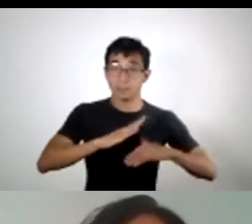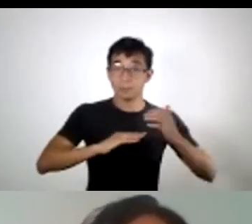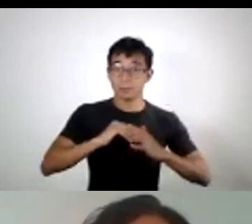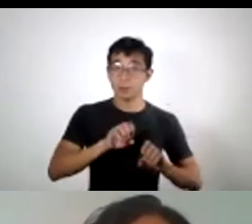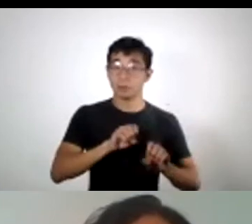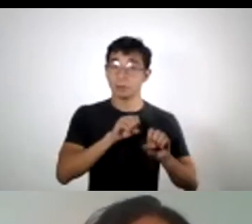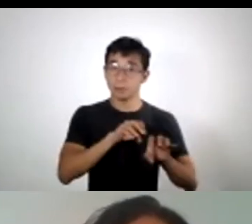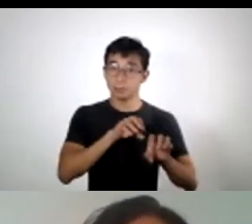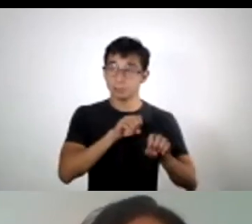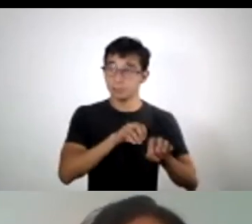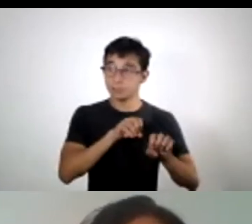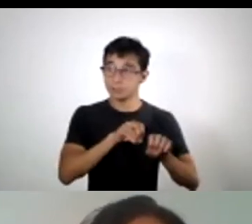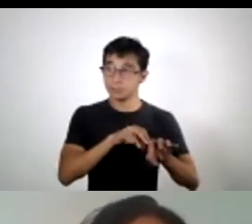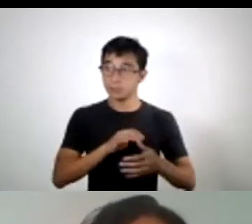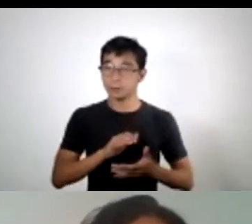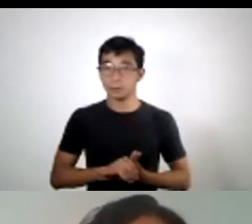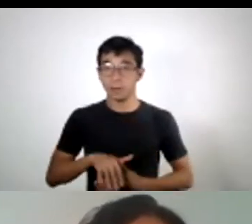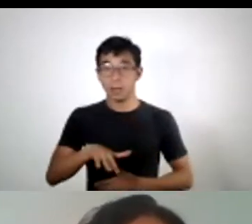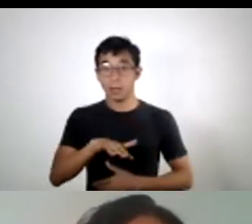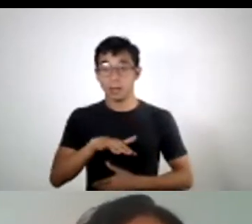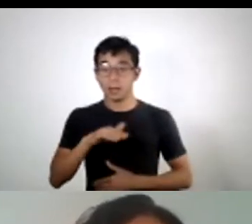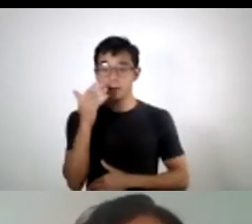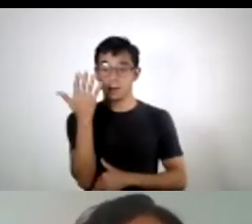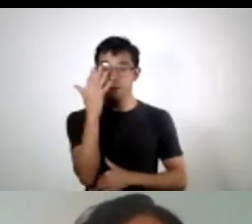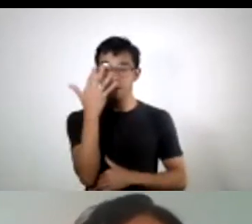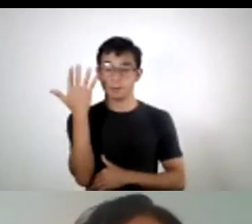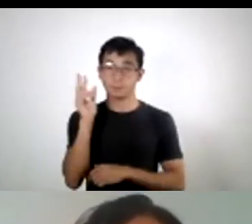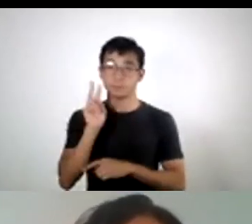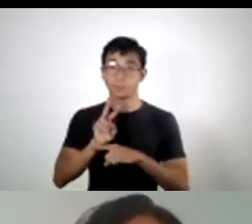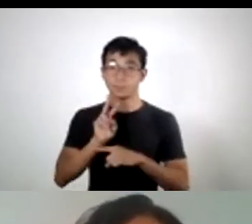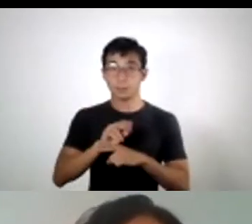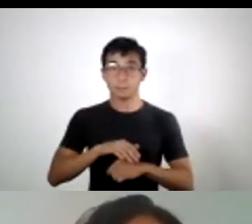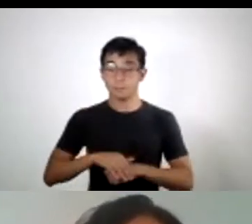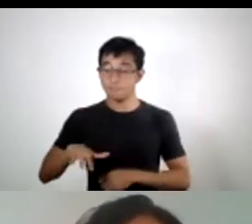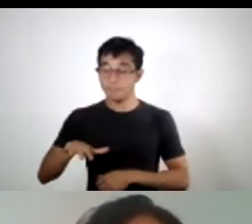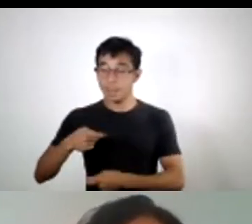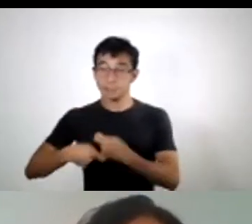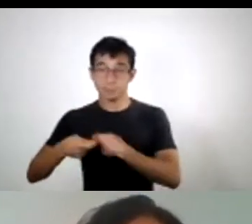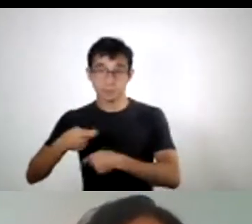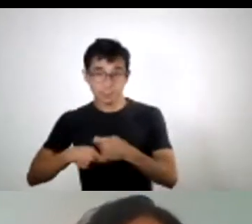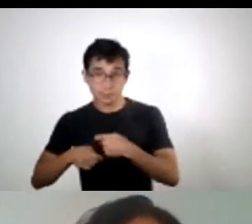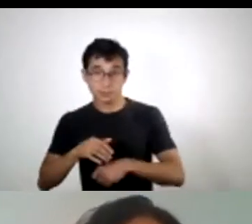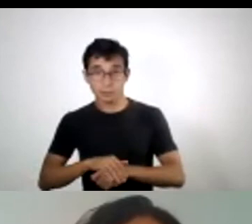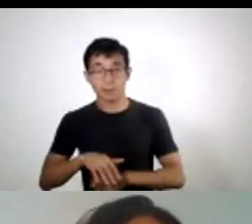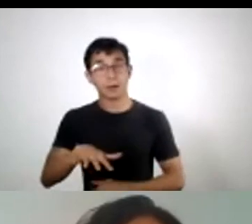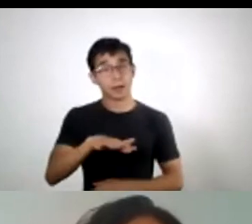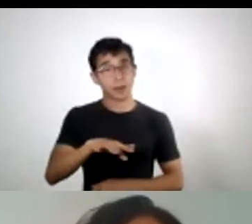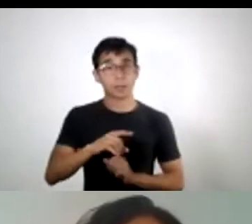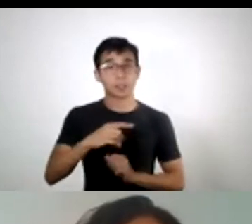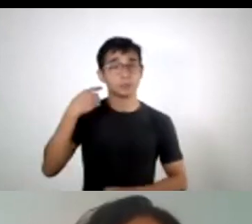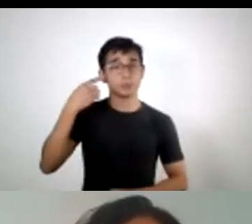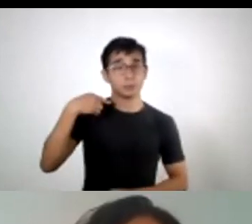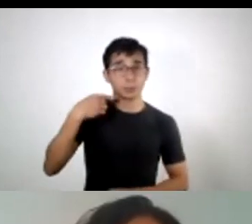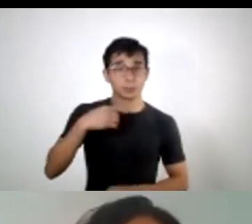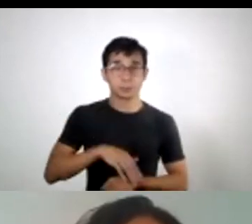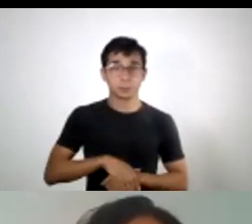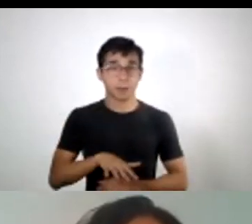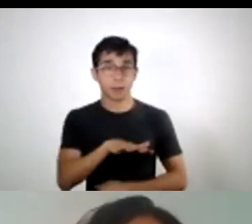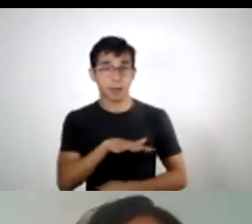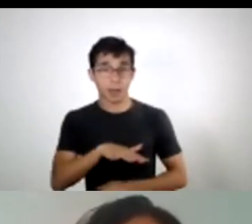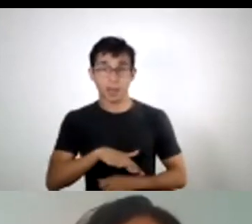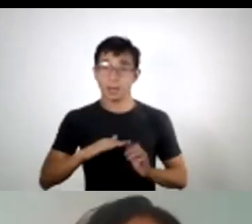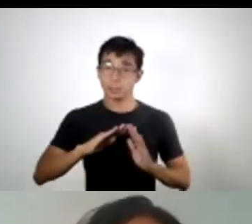educação, na gestão ambiental, na administração, no direito, na escola.